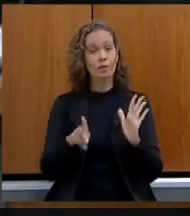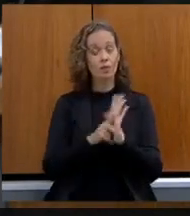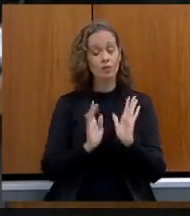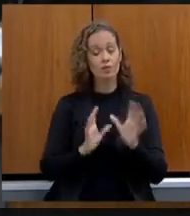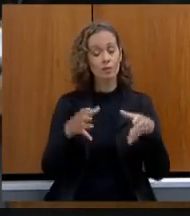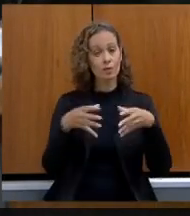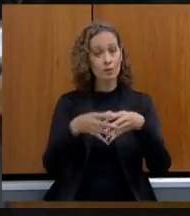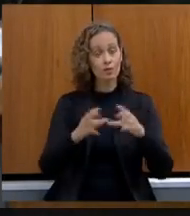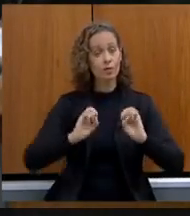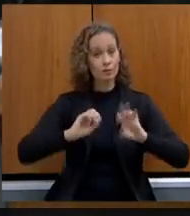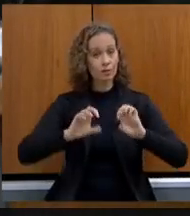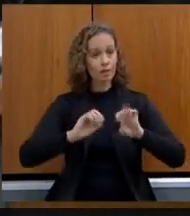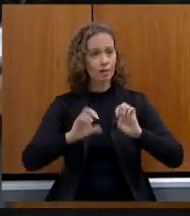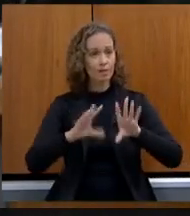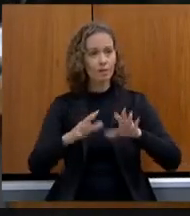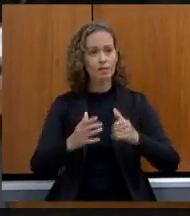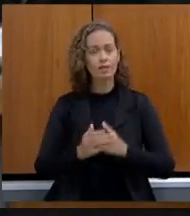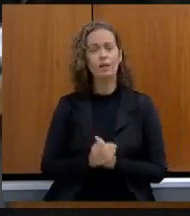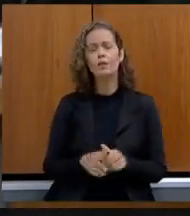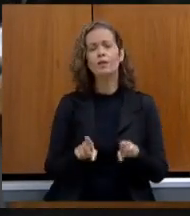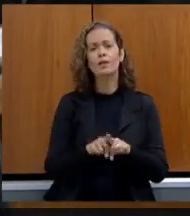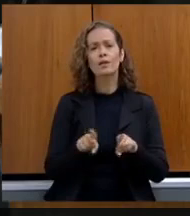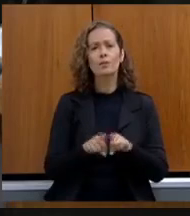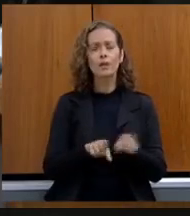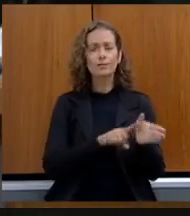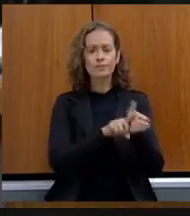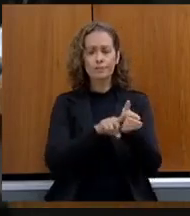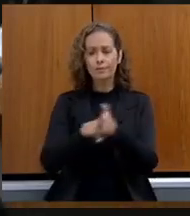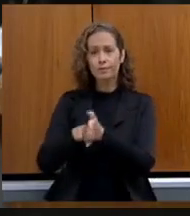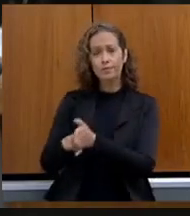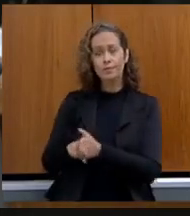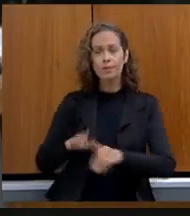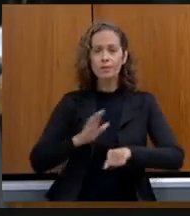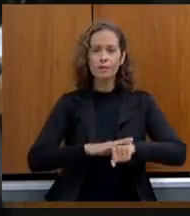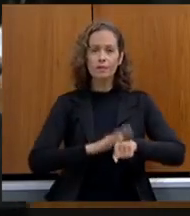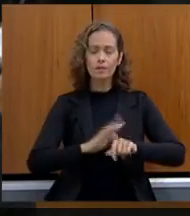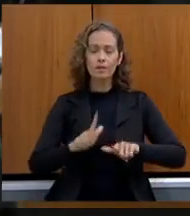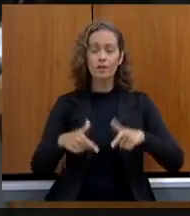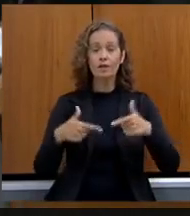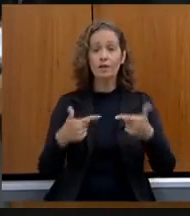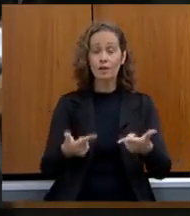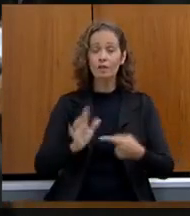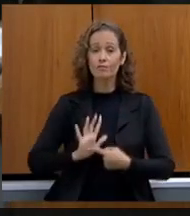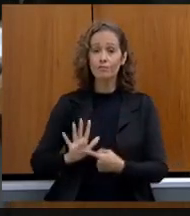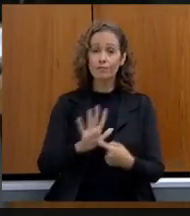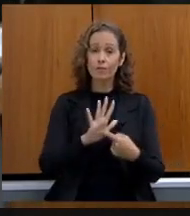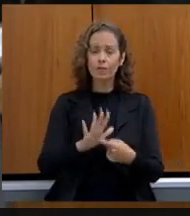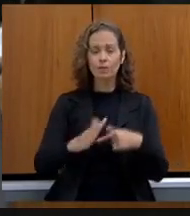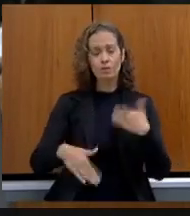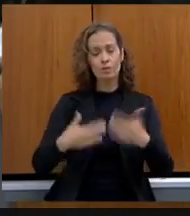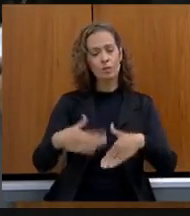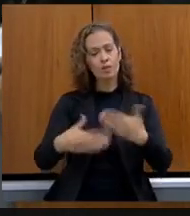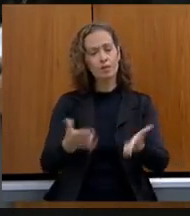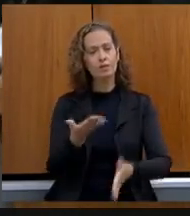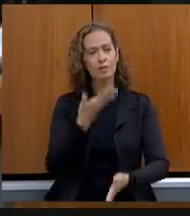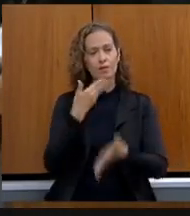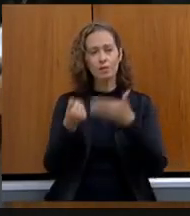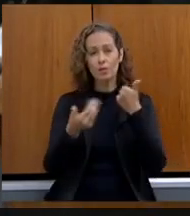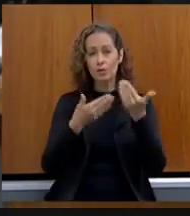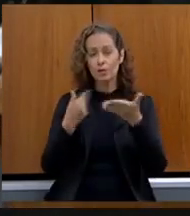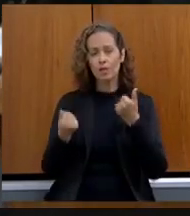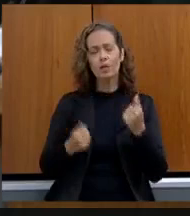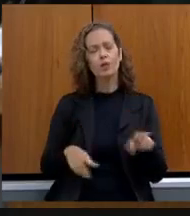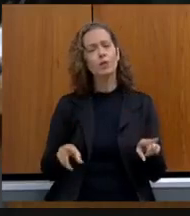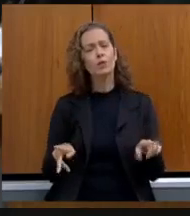comissão de educação essa consulta fizemos a realização como uma devolutiva realmente um processo de melhoria do